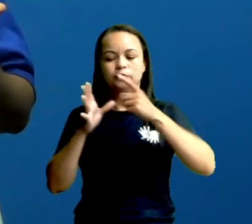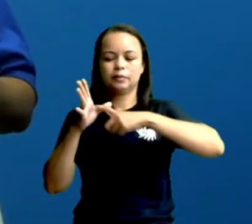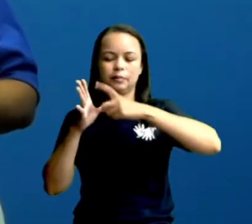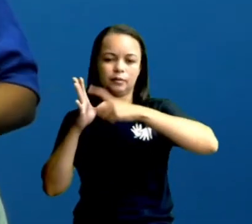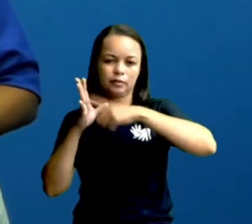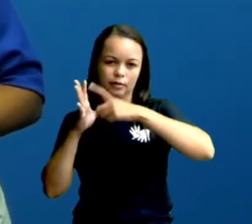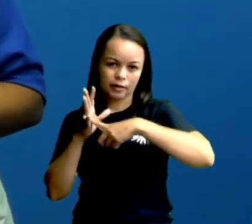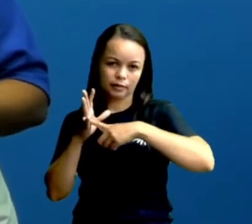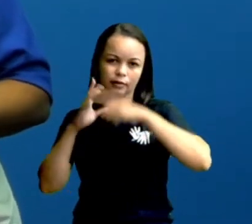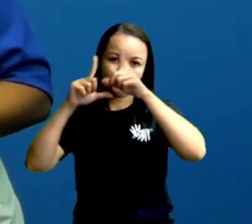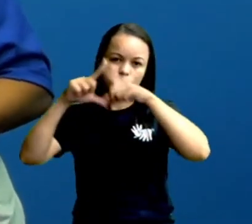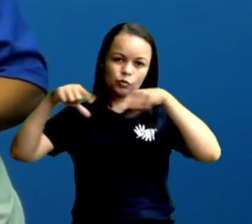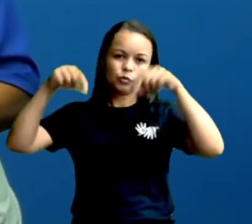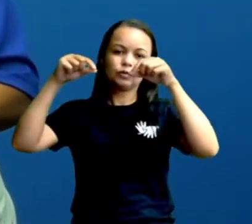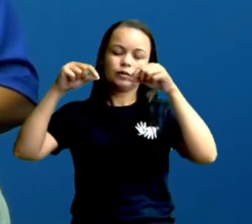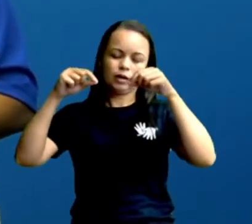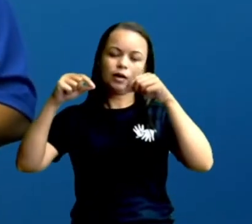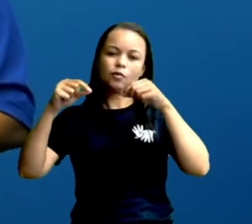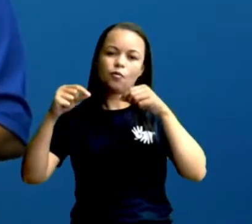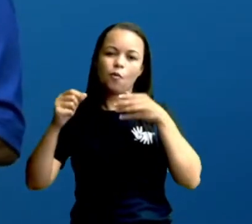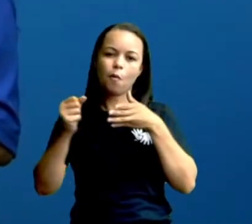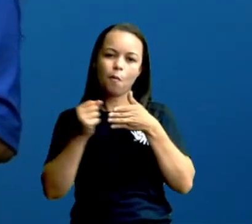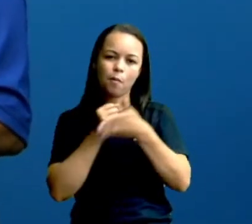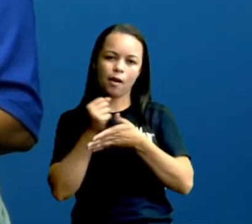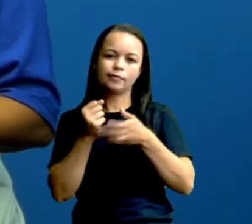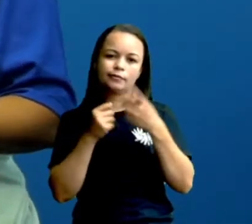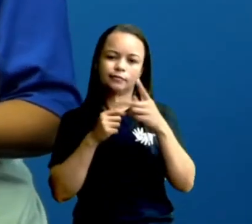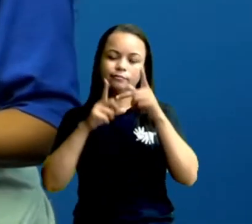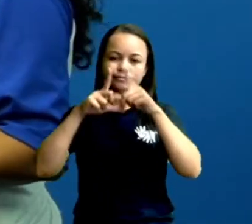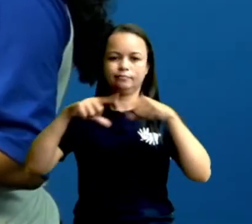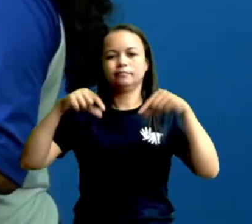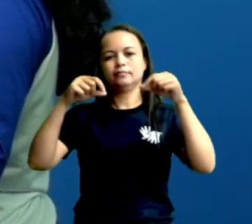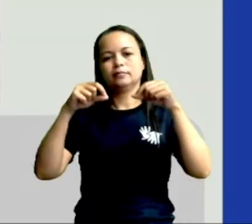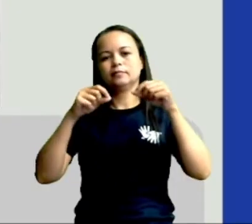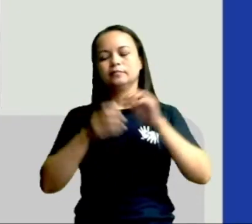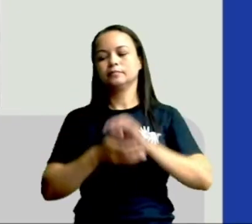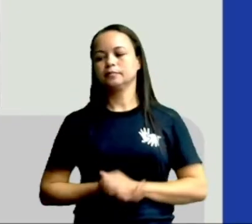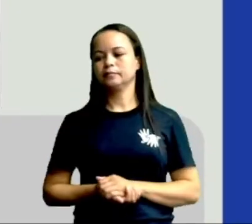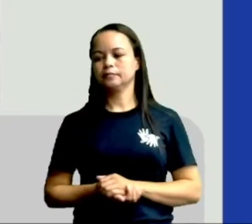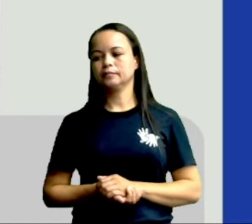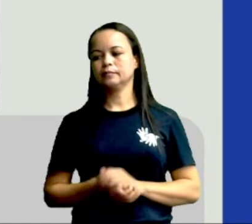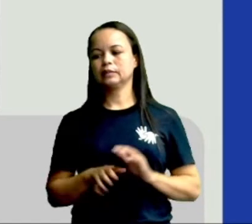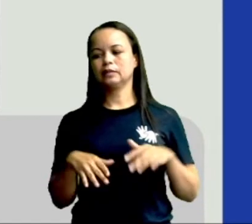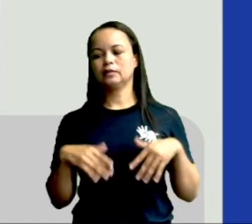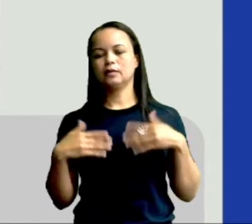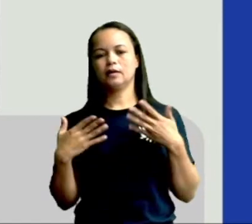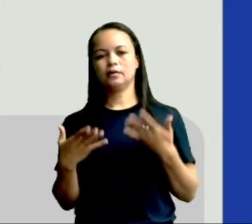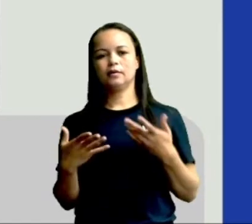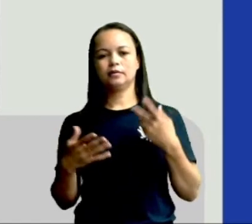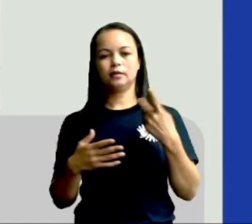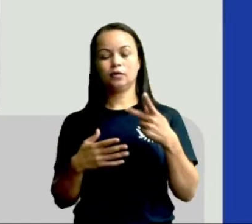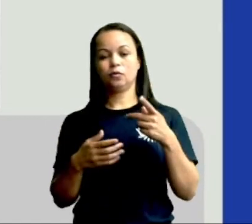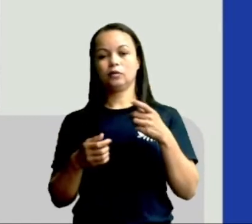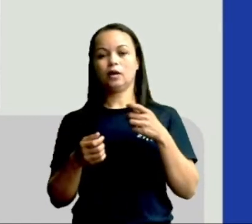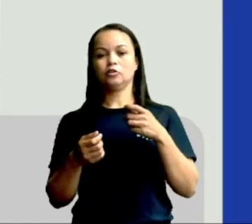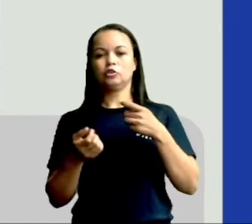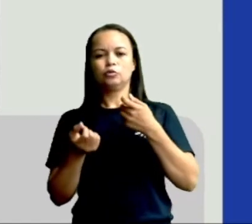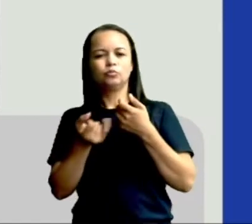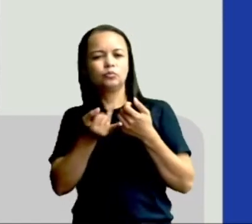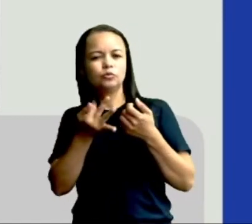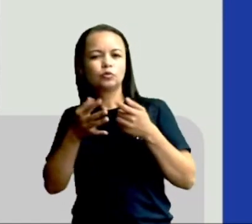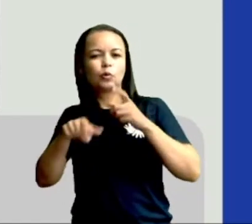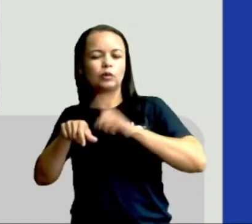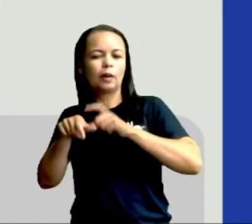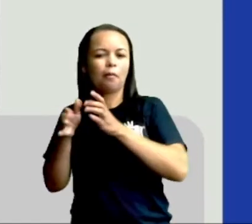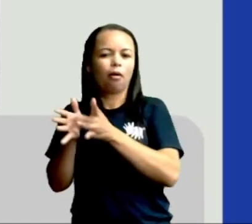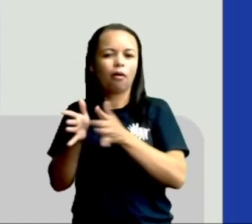calendários lunares com base na Lua, tá certo? E aí, né, essa contagem do tempo se dava justamente